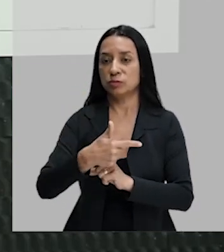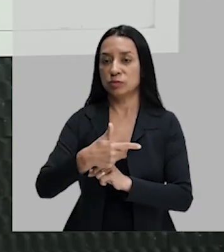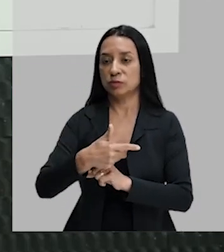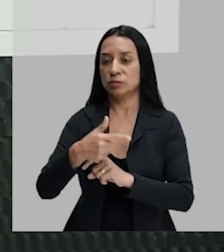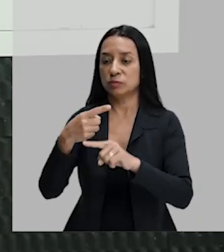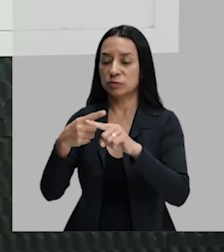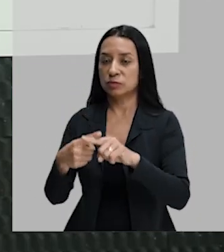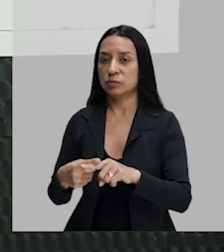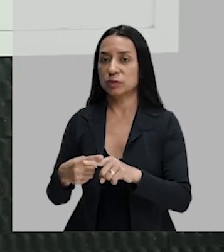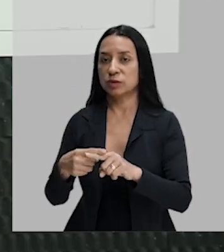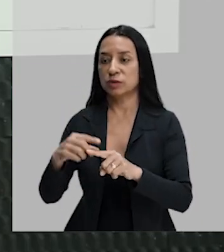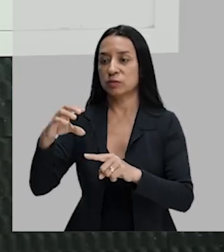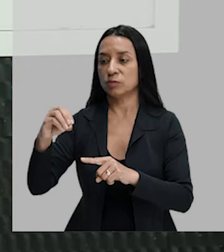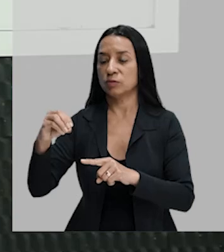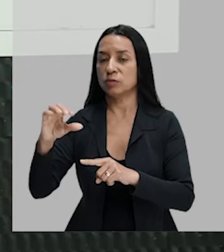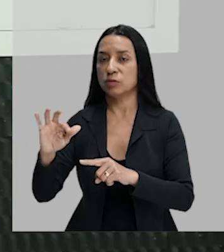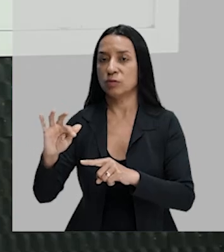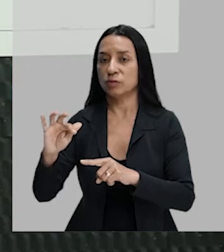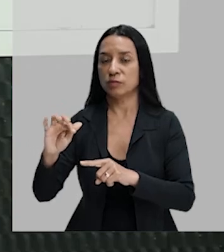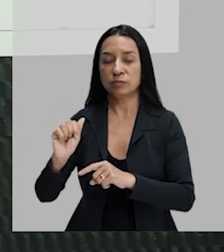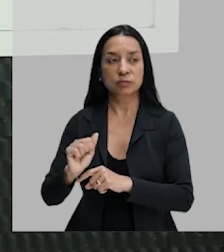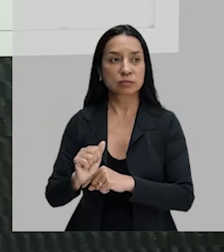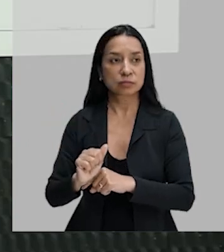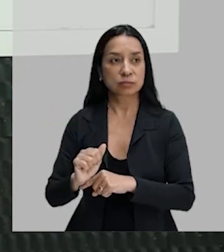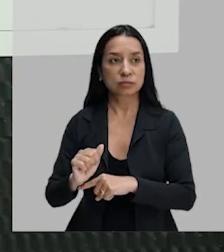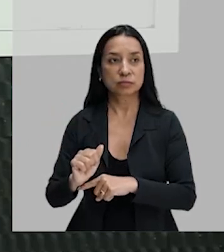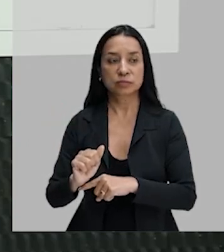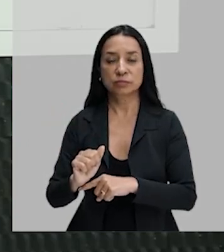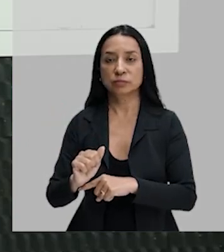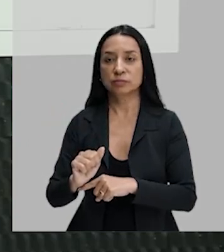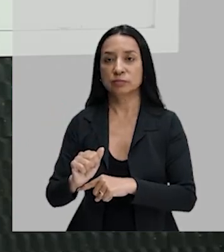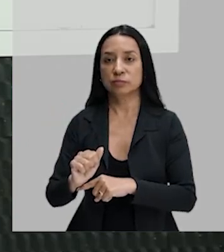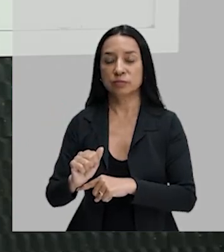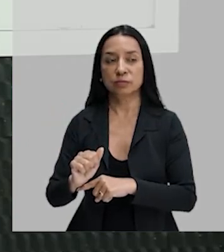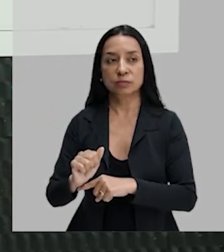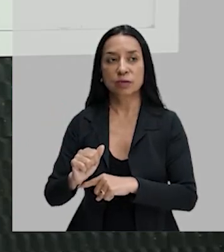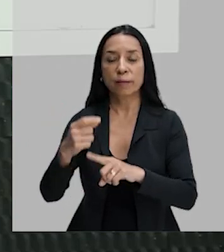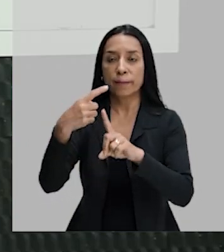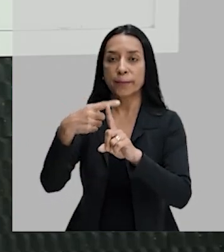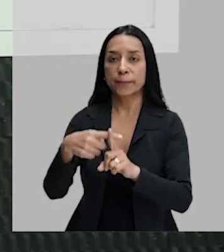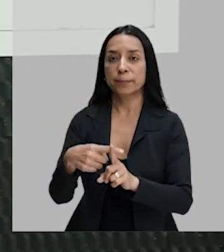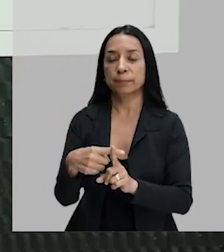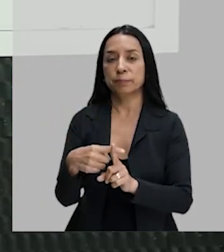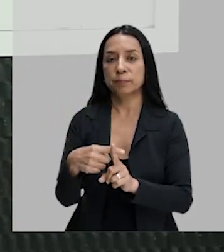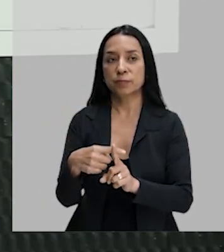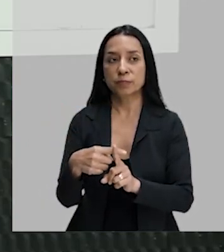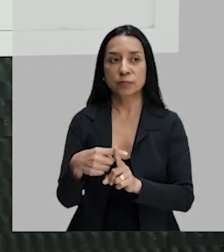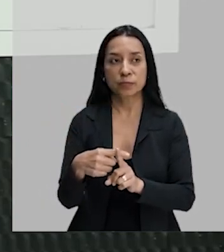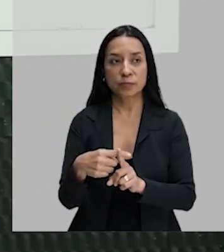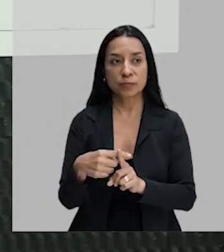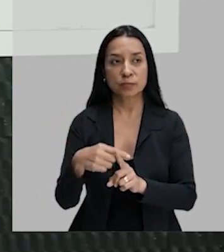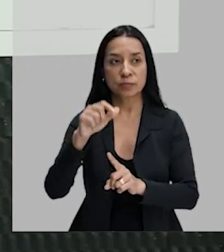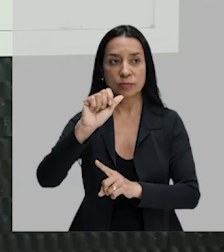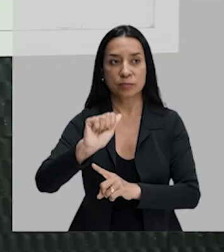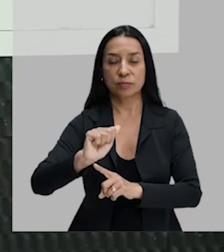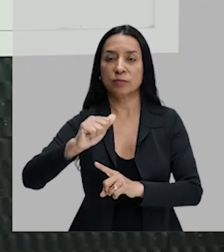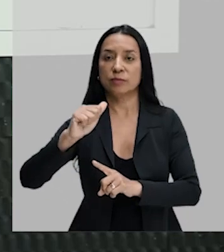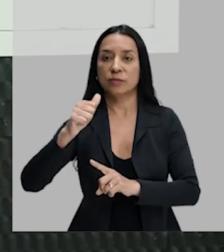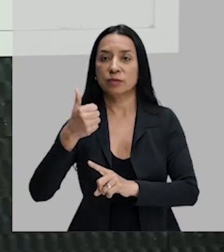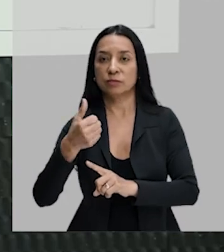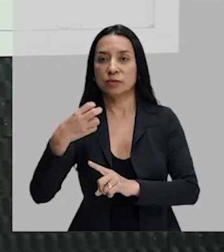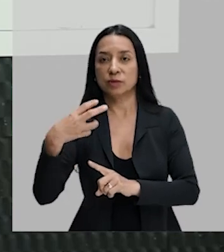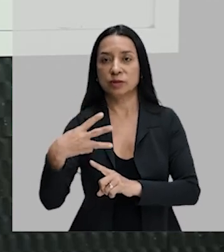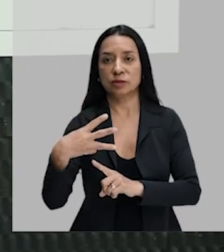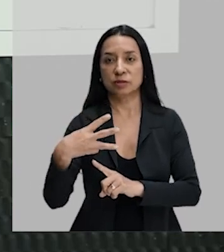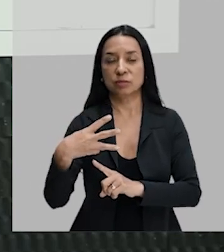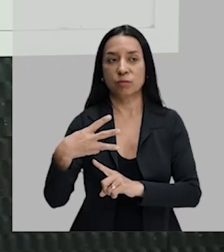cofator do elemento A12 certo mas o a13